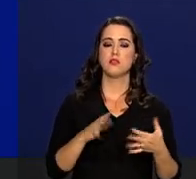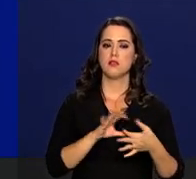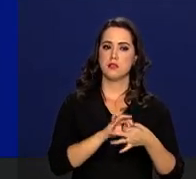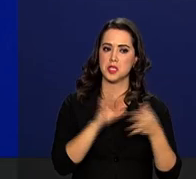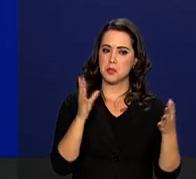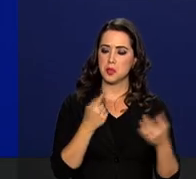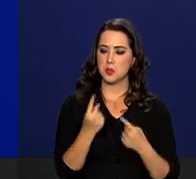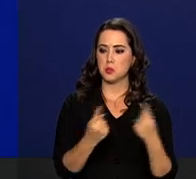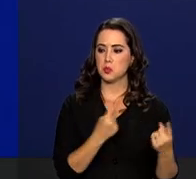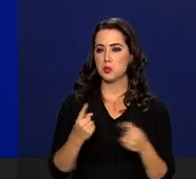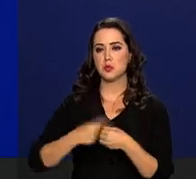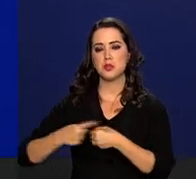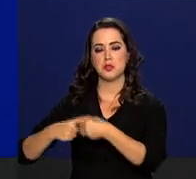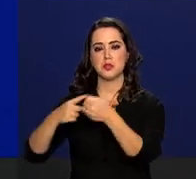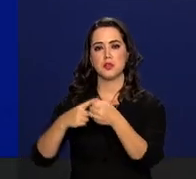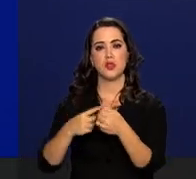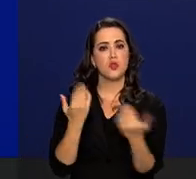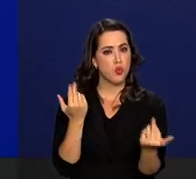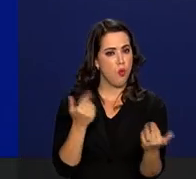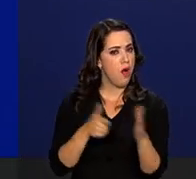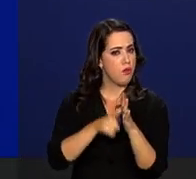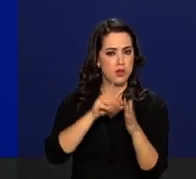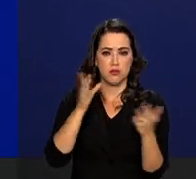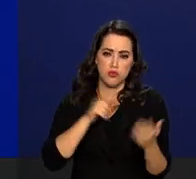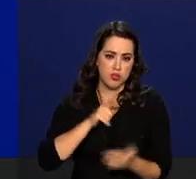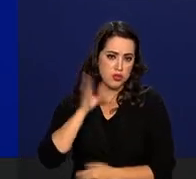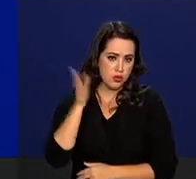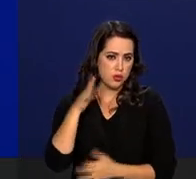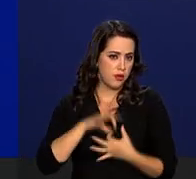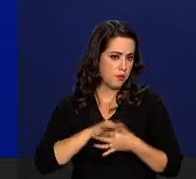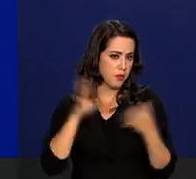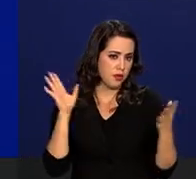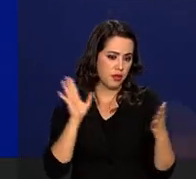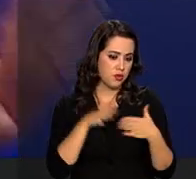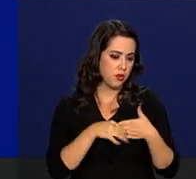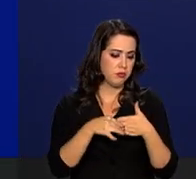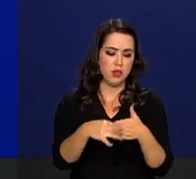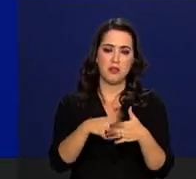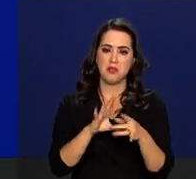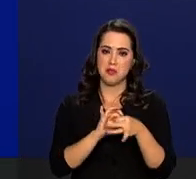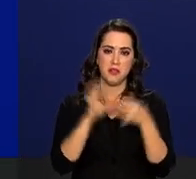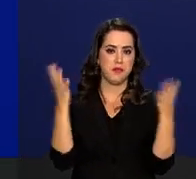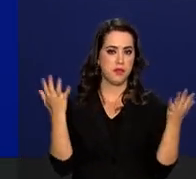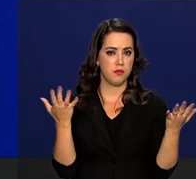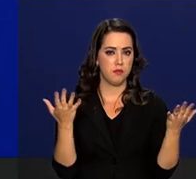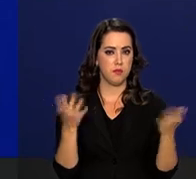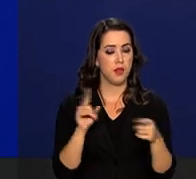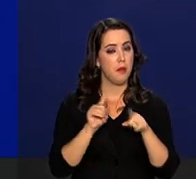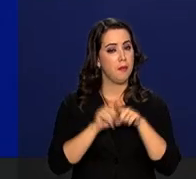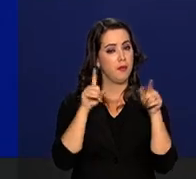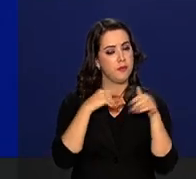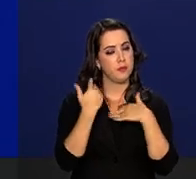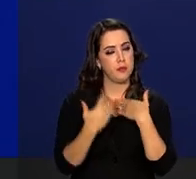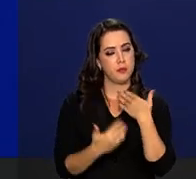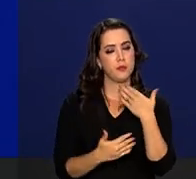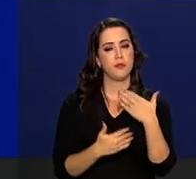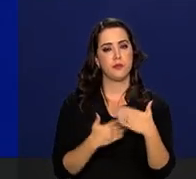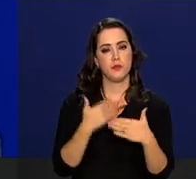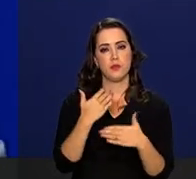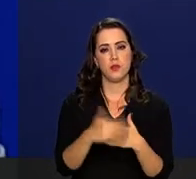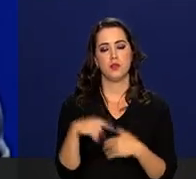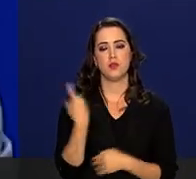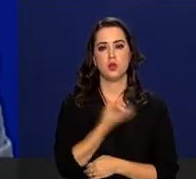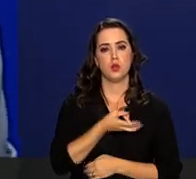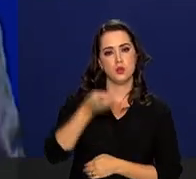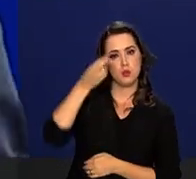estava acontecendo, né? Os municípios já se guiavam por conta própria, mas ao longo do tempo, em face da nossa